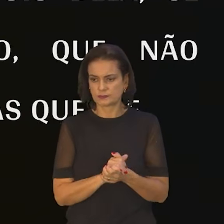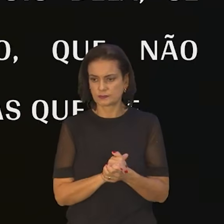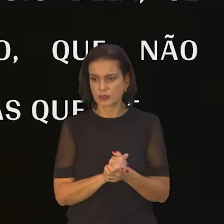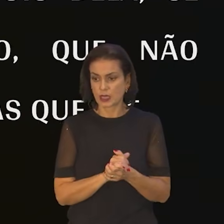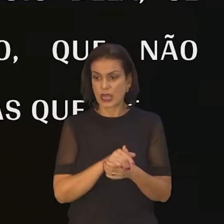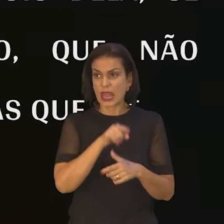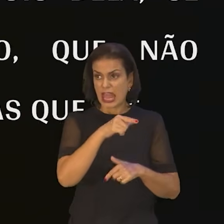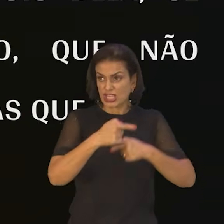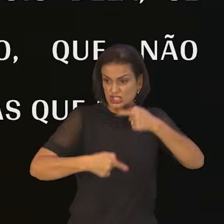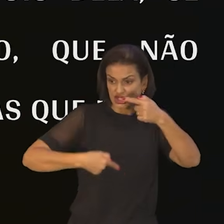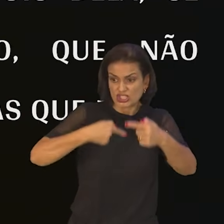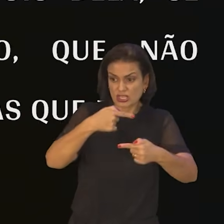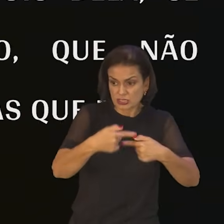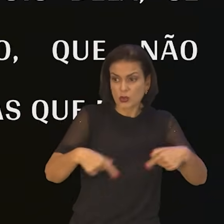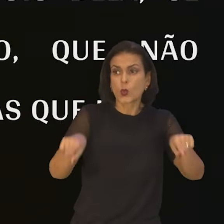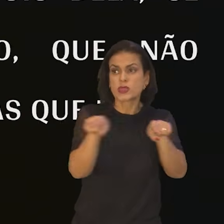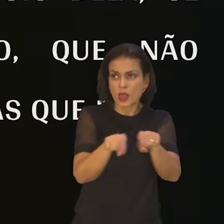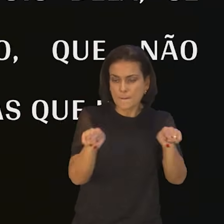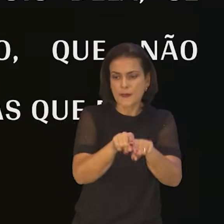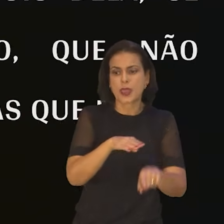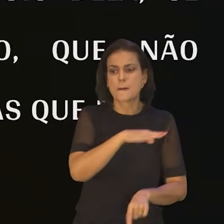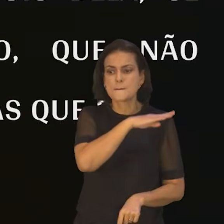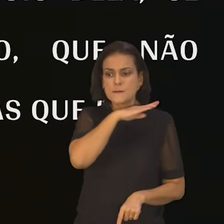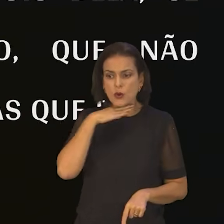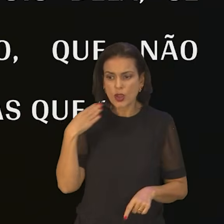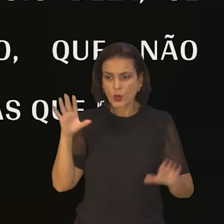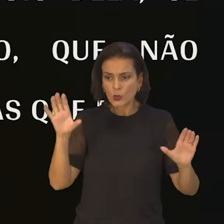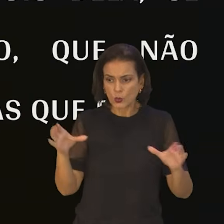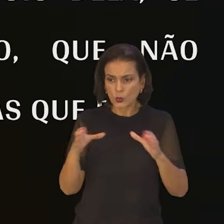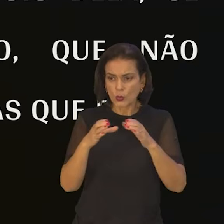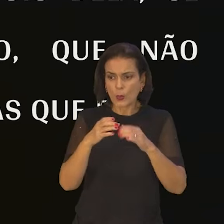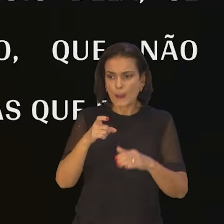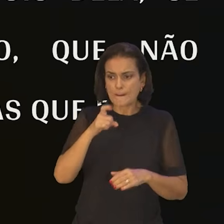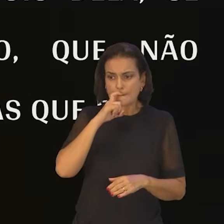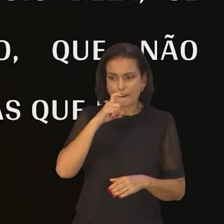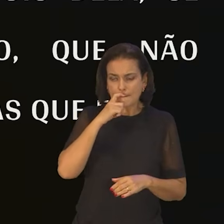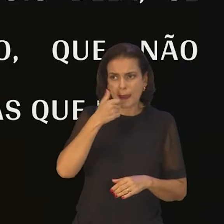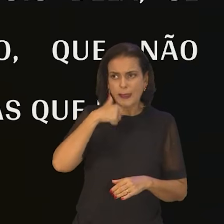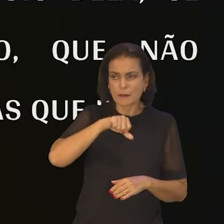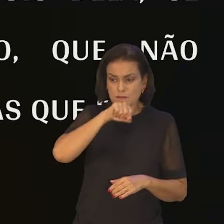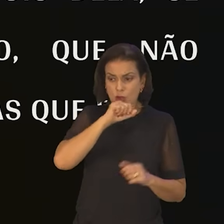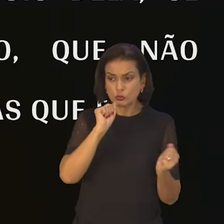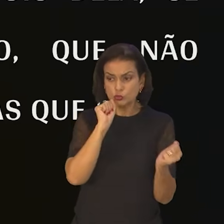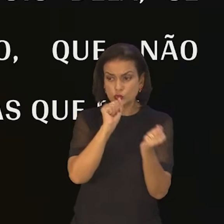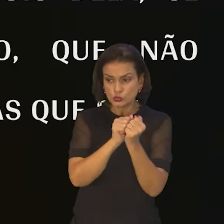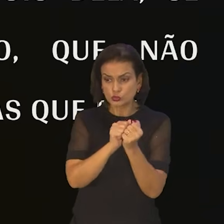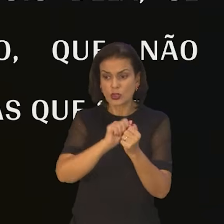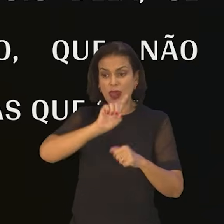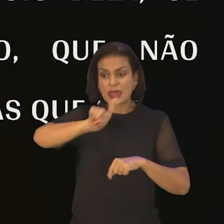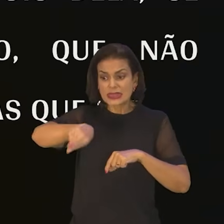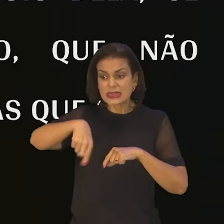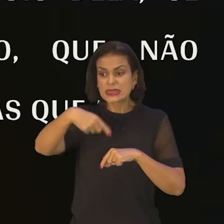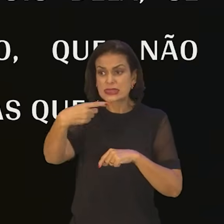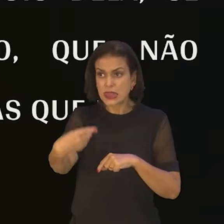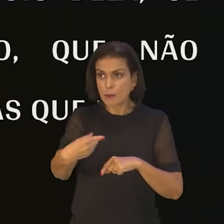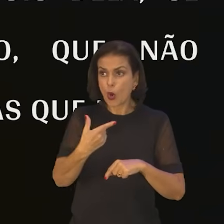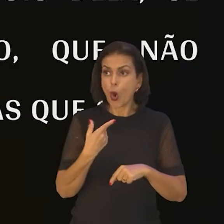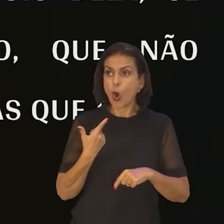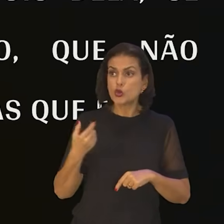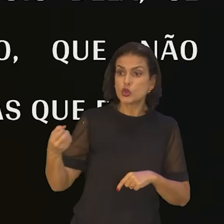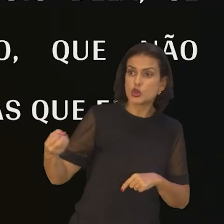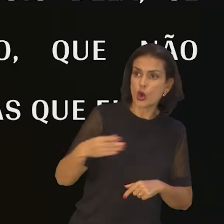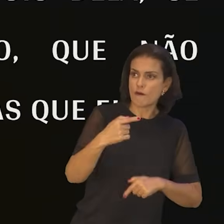Toda aquela geração também morreu e foi reunida aos seus pais. E depois dela se levantou